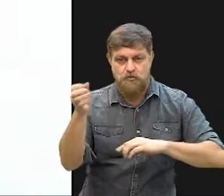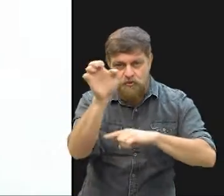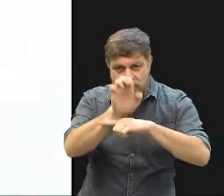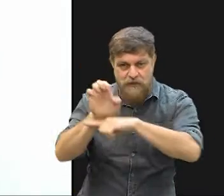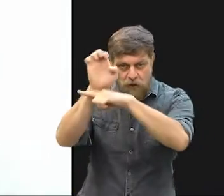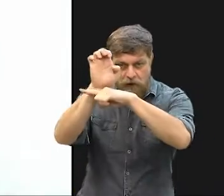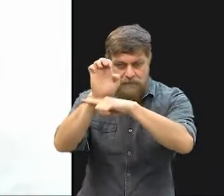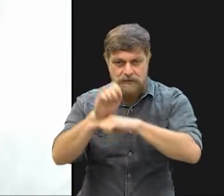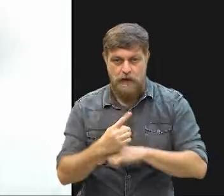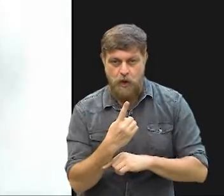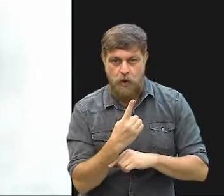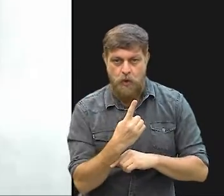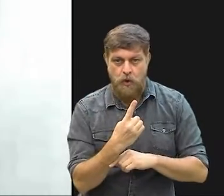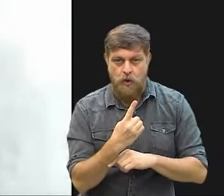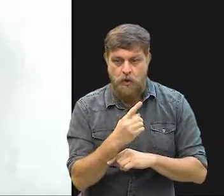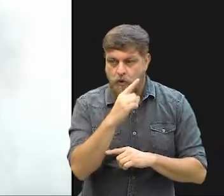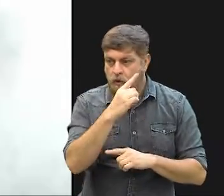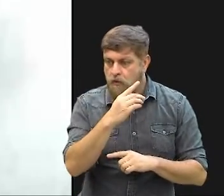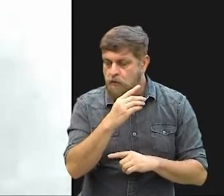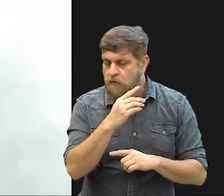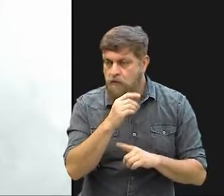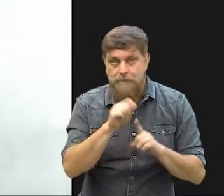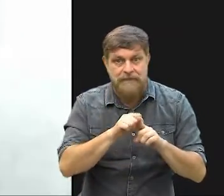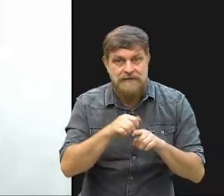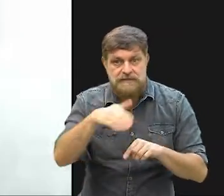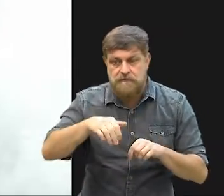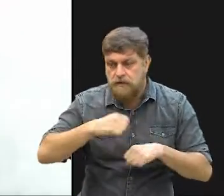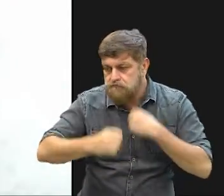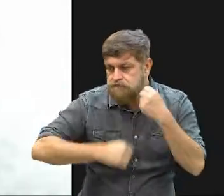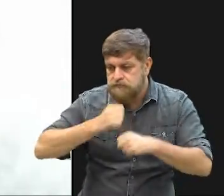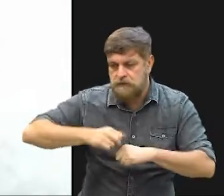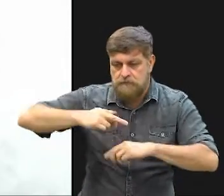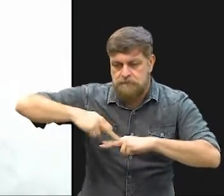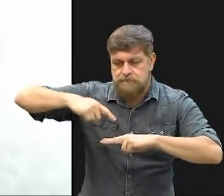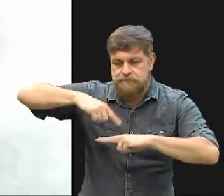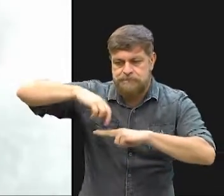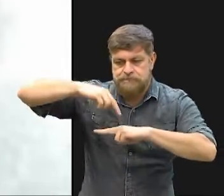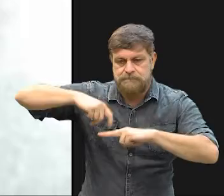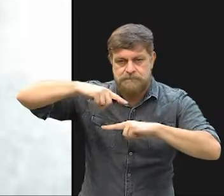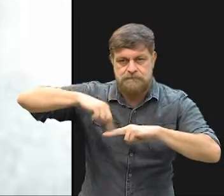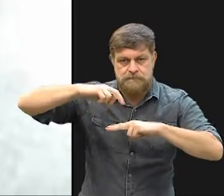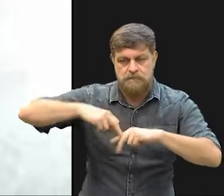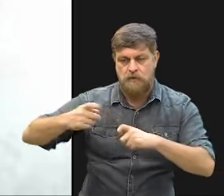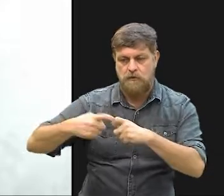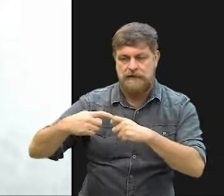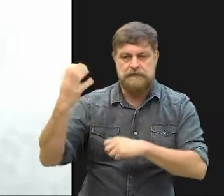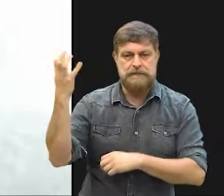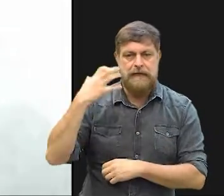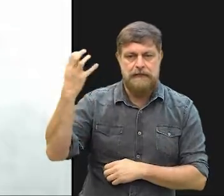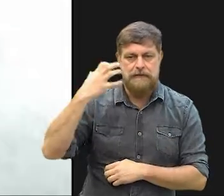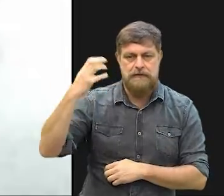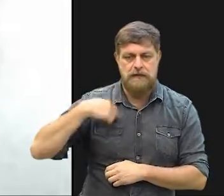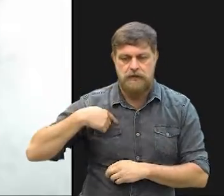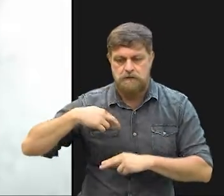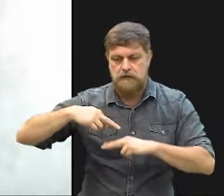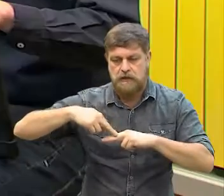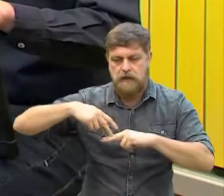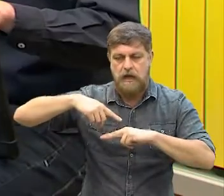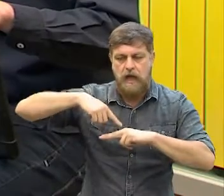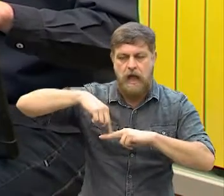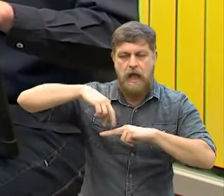com ele. 1 mês e meio de operação, eu estava correndo na esteira. Então, assim, todo o medo que o médico me colocou... Correndo não, né? Eu